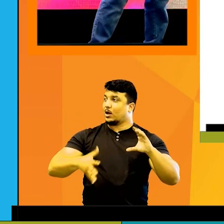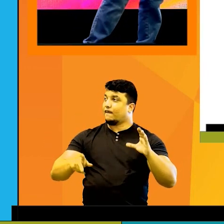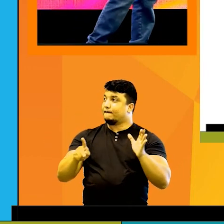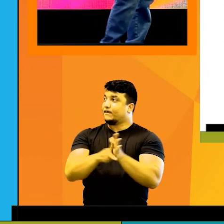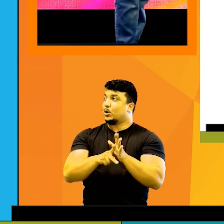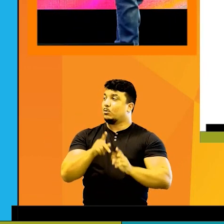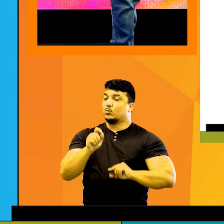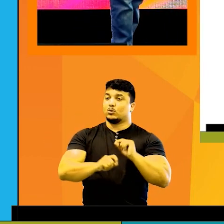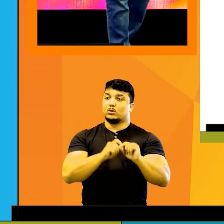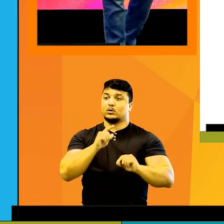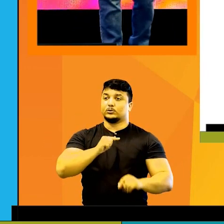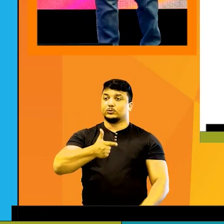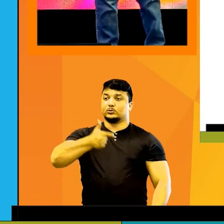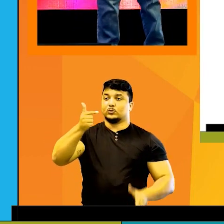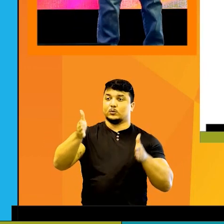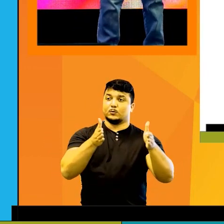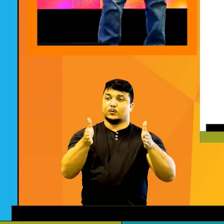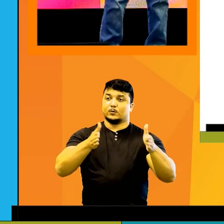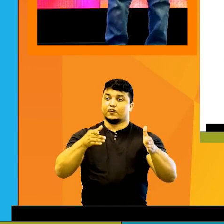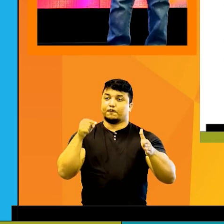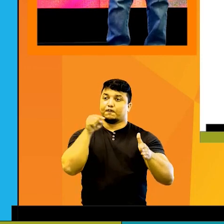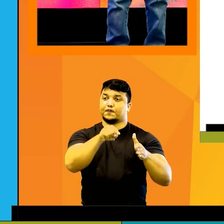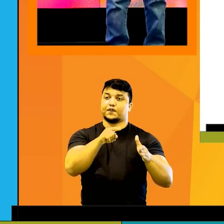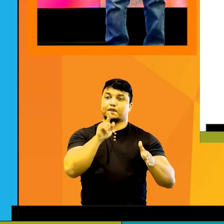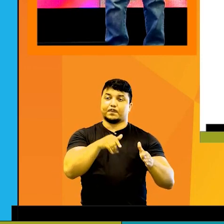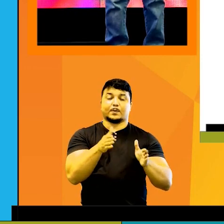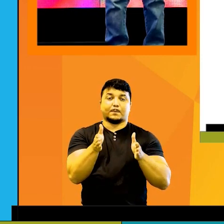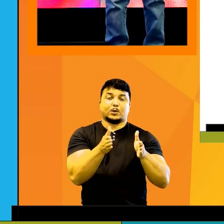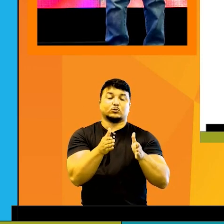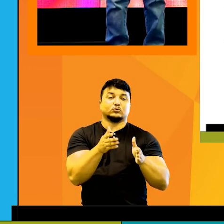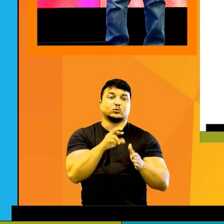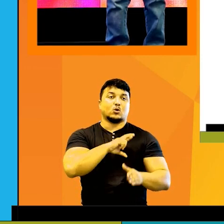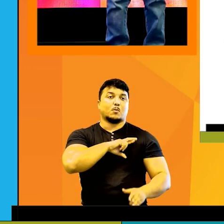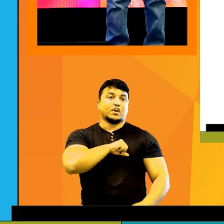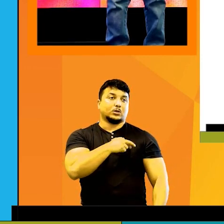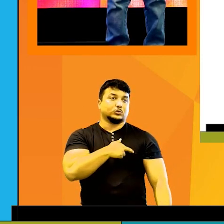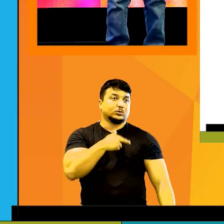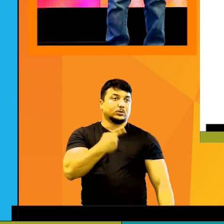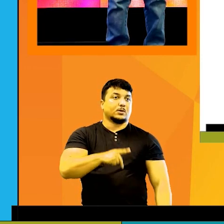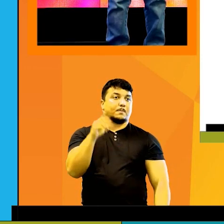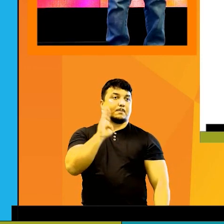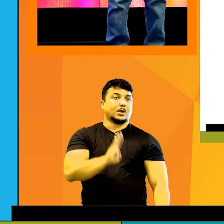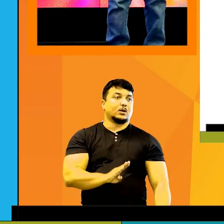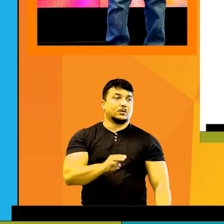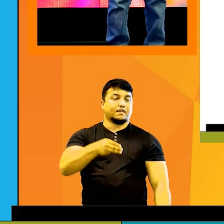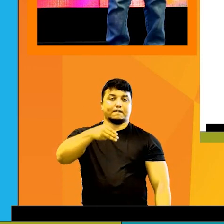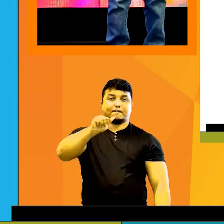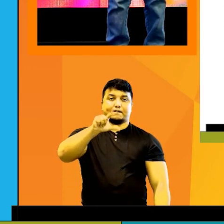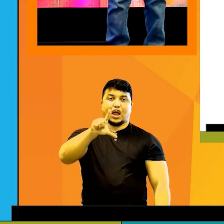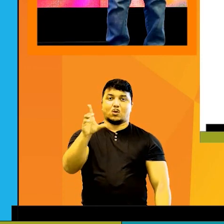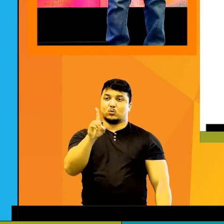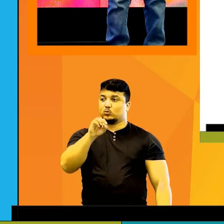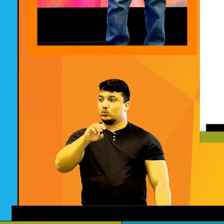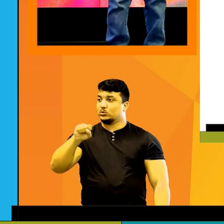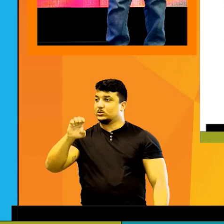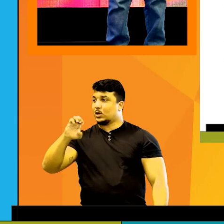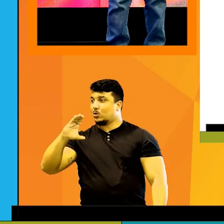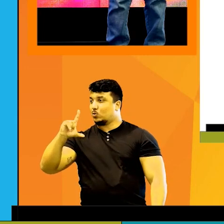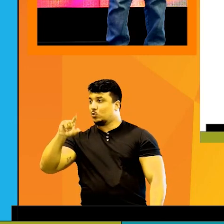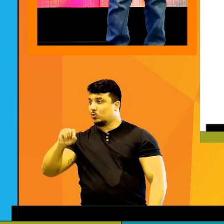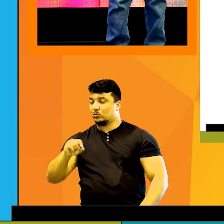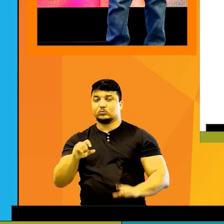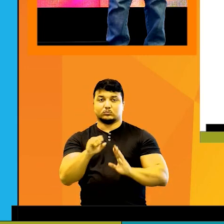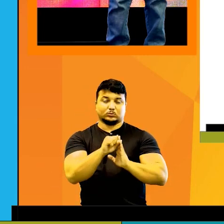características da segunda geração da fase romântica brasileira, a geração mal do século, a